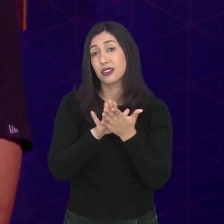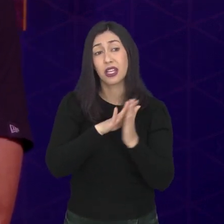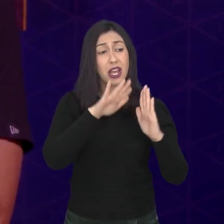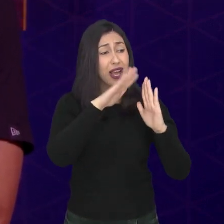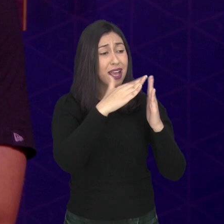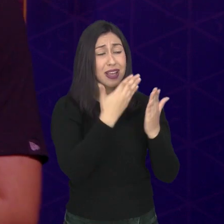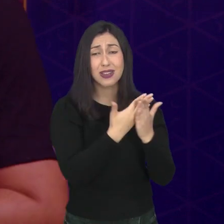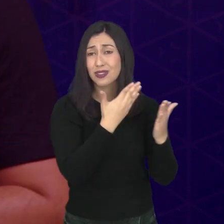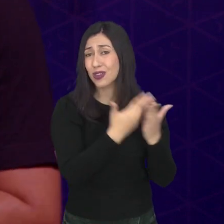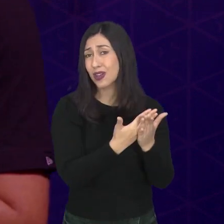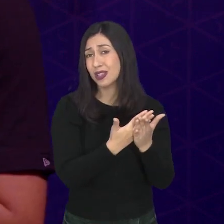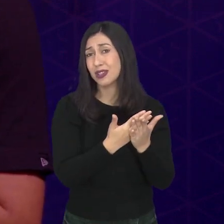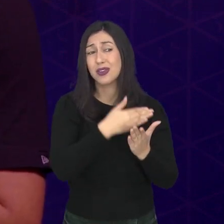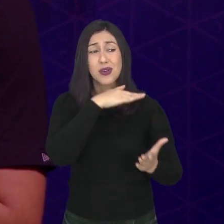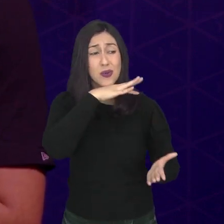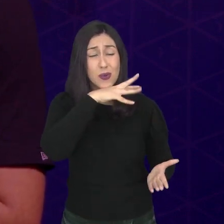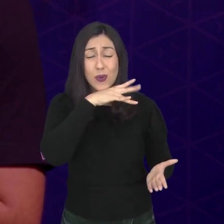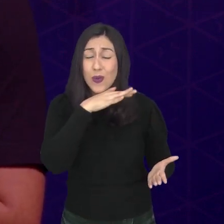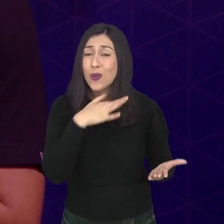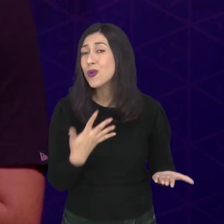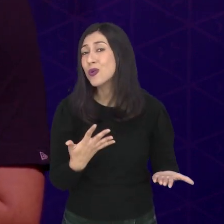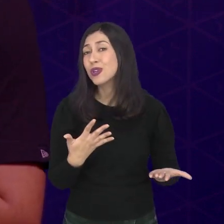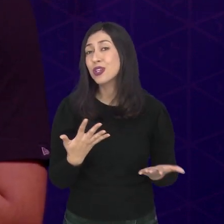sua escola, não vai